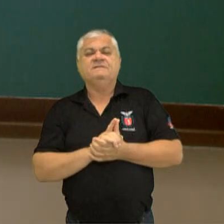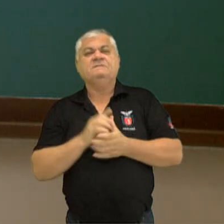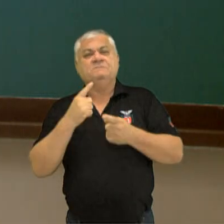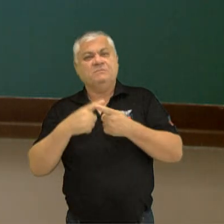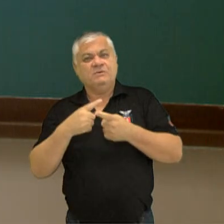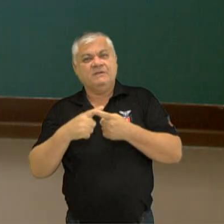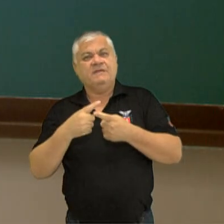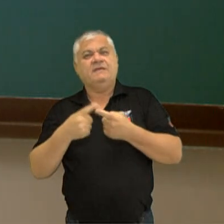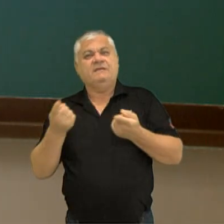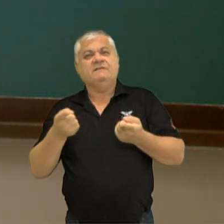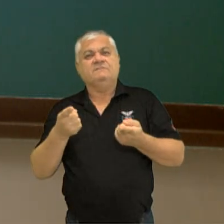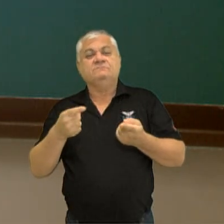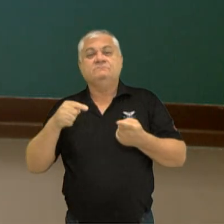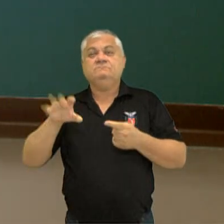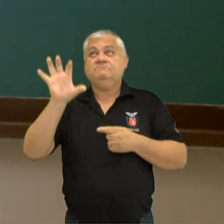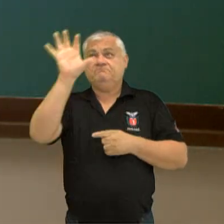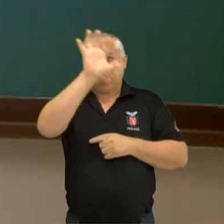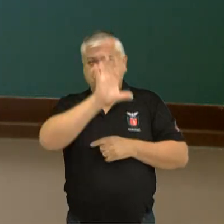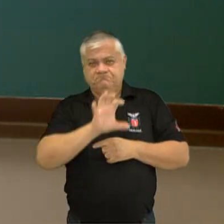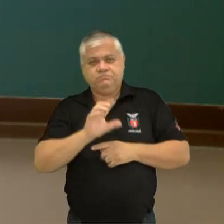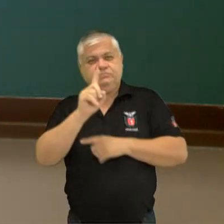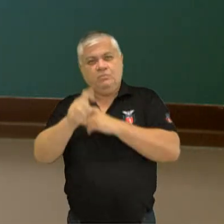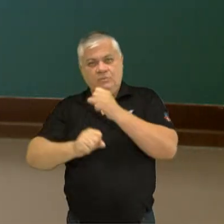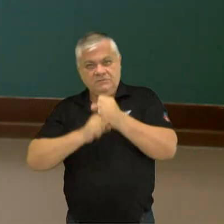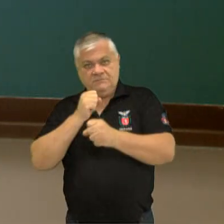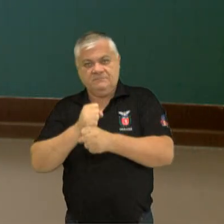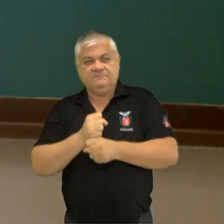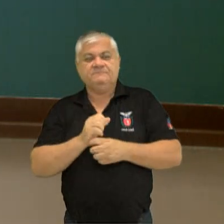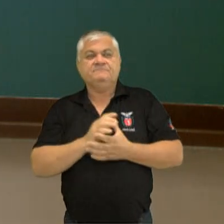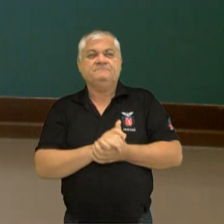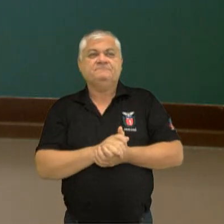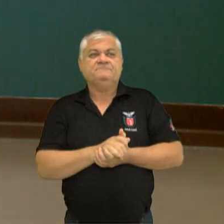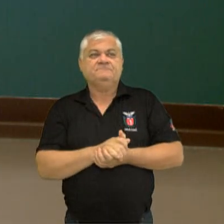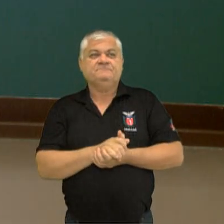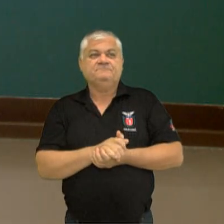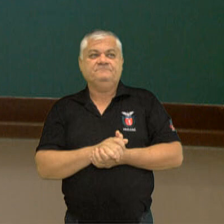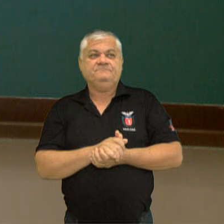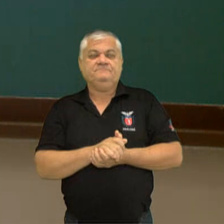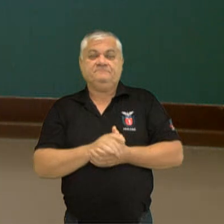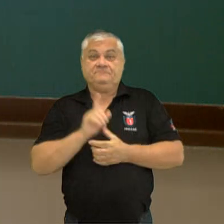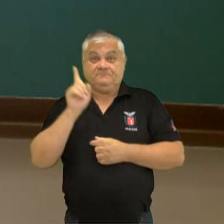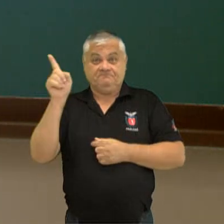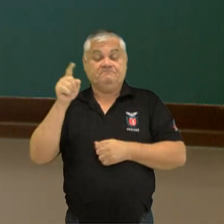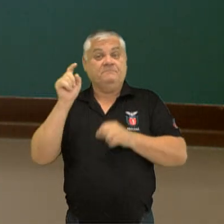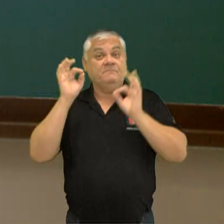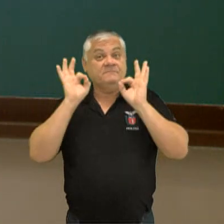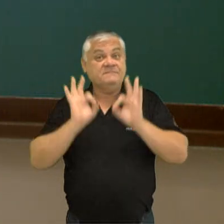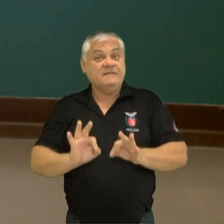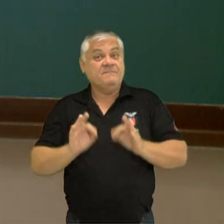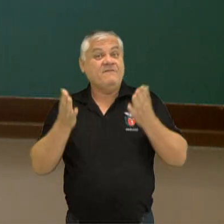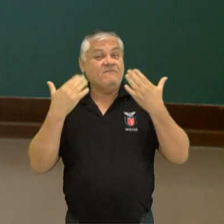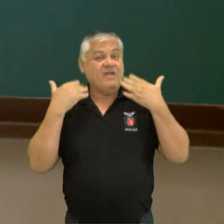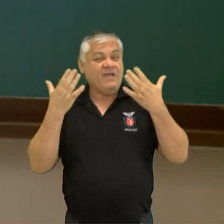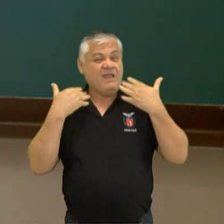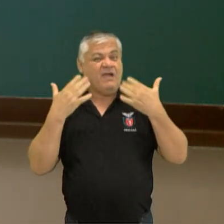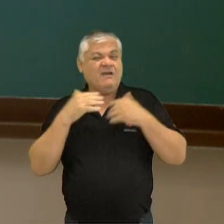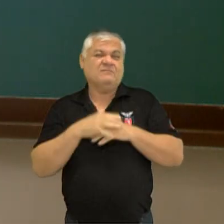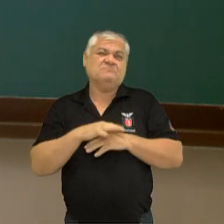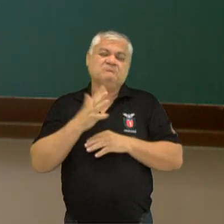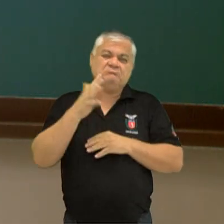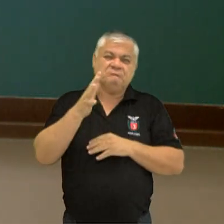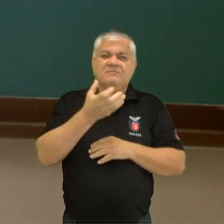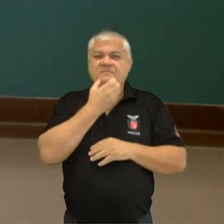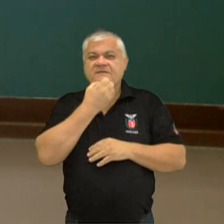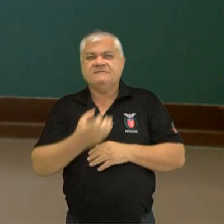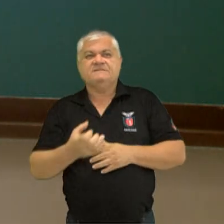estados no decorrer do ano todo, tá? Então, nós fazíamos isso lá no horário de verão, começava lá por